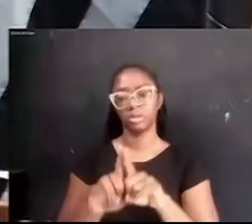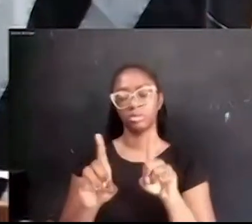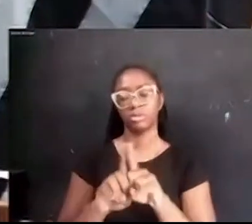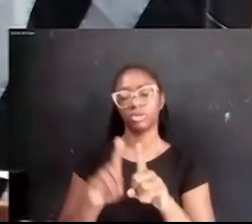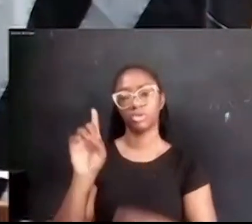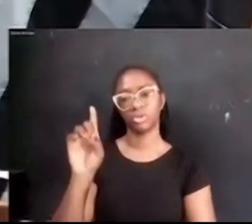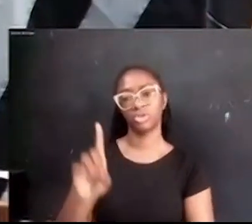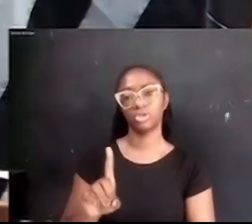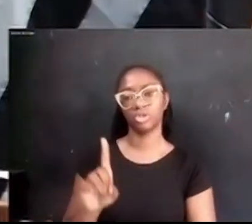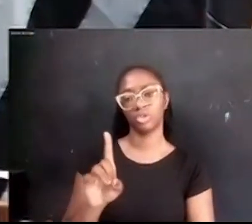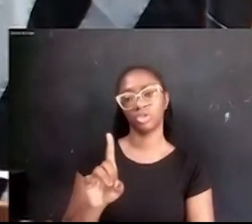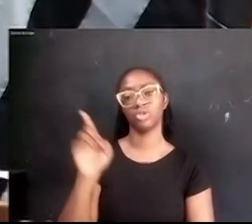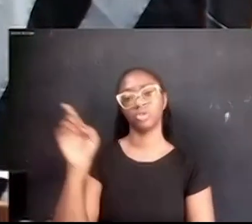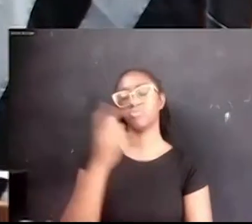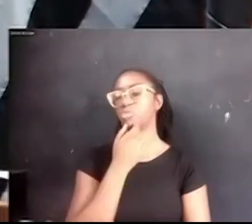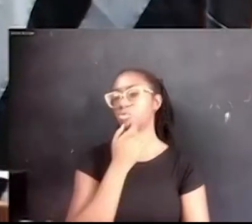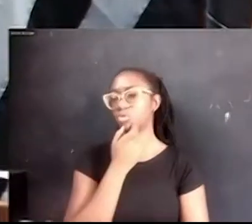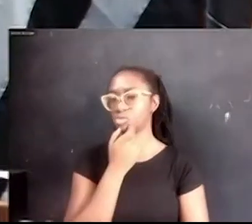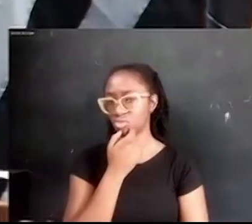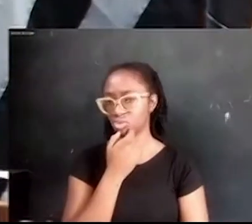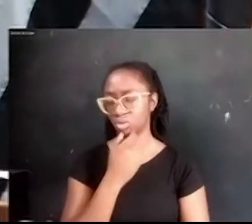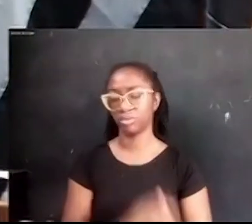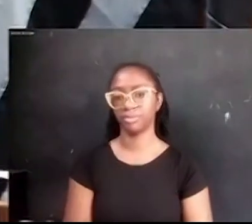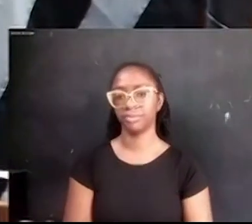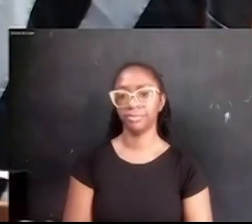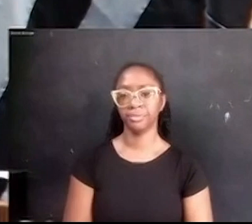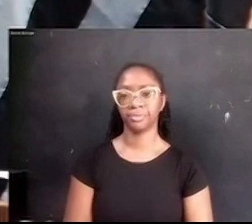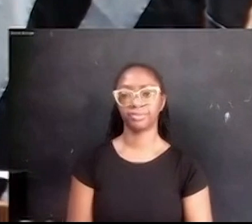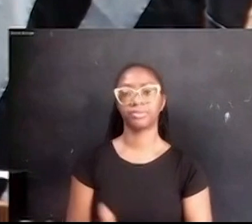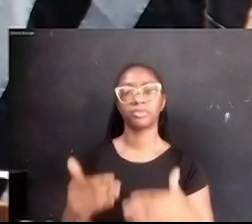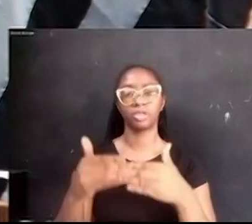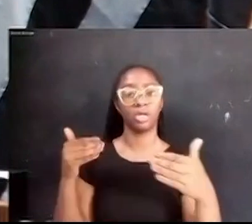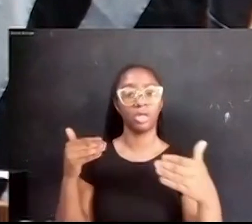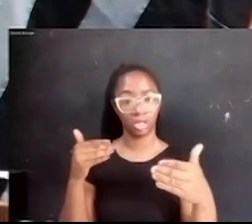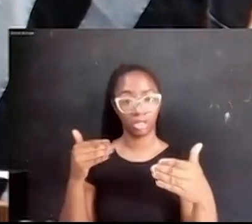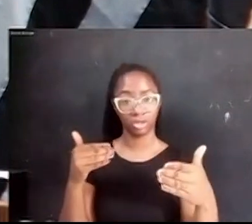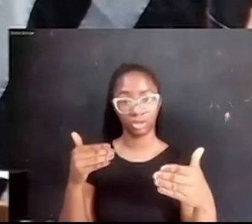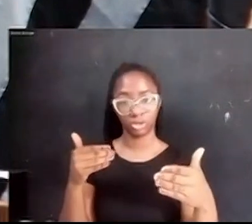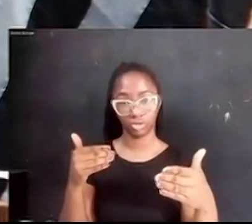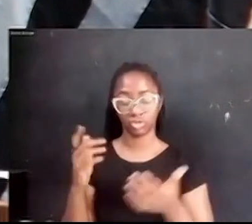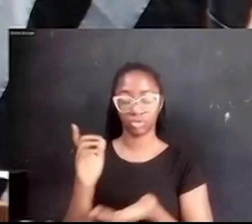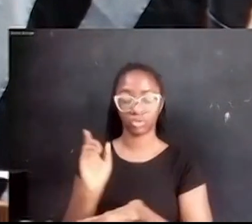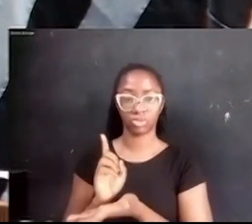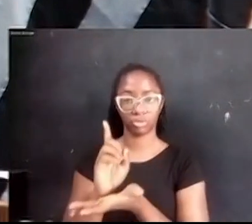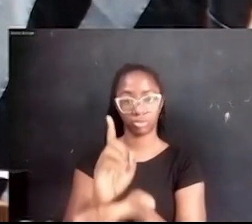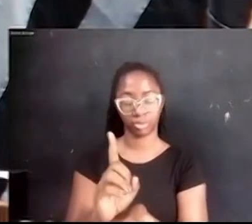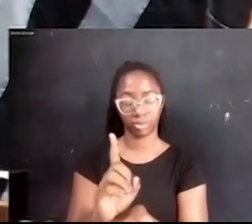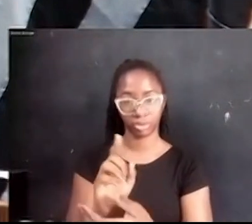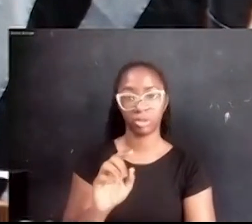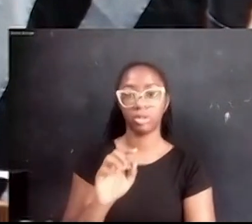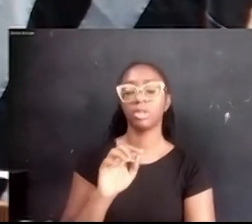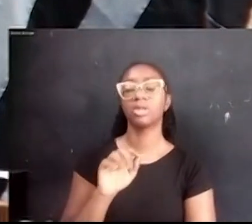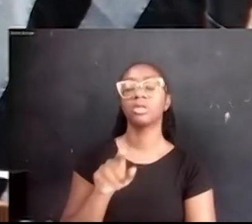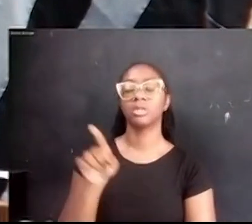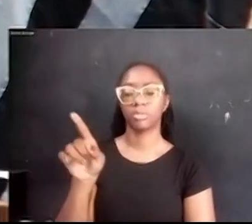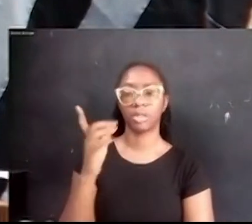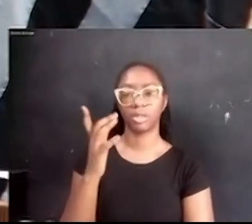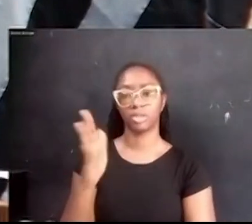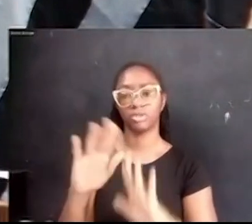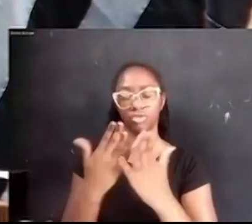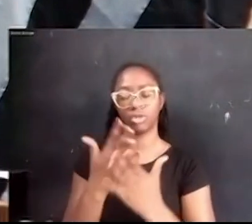do que Jeremy Bentham. Antes de ser nomeado para a Sciences Po, foi também professor da